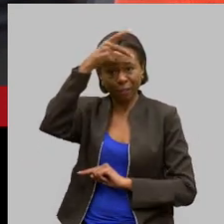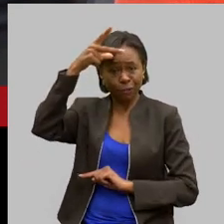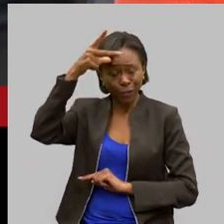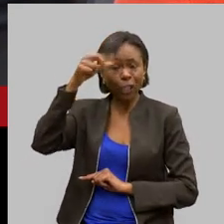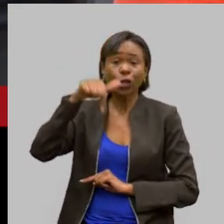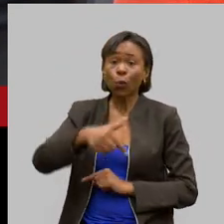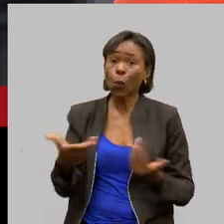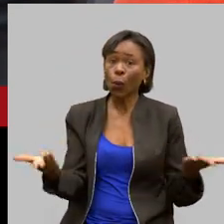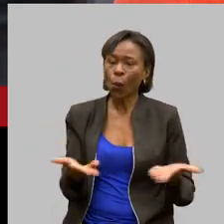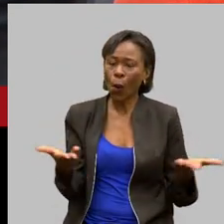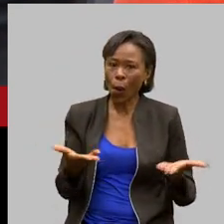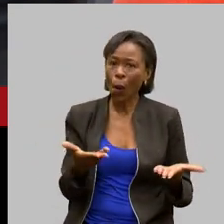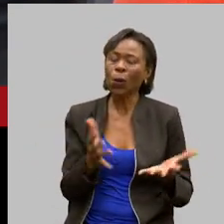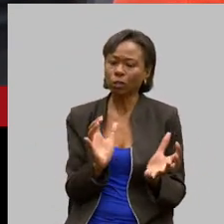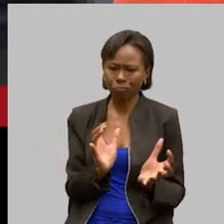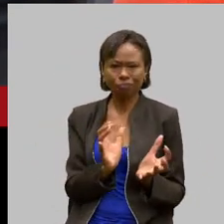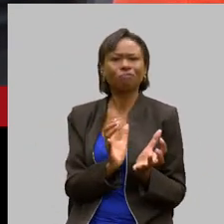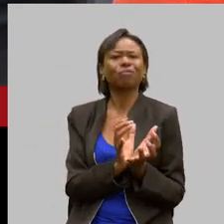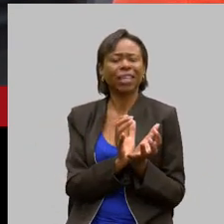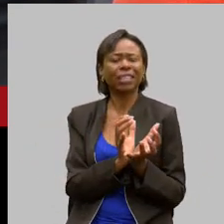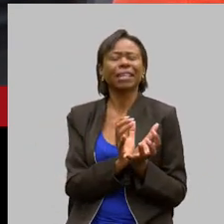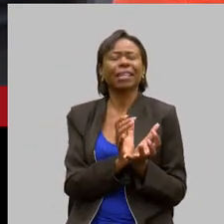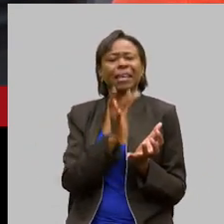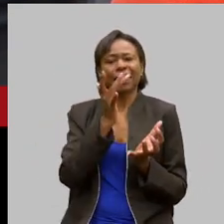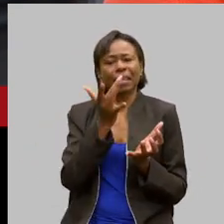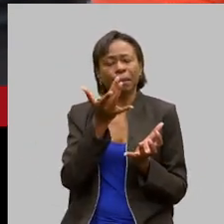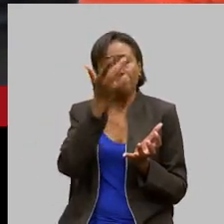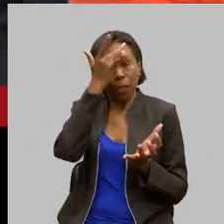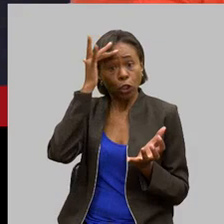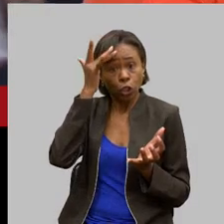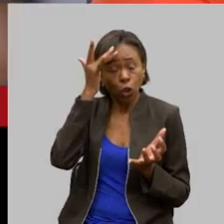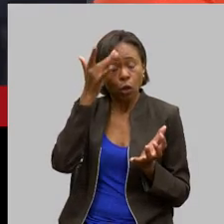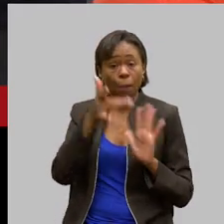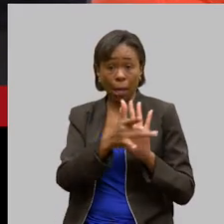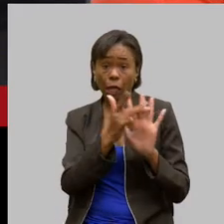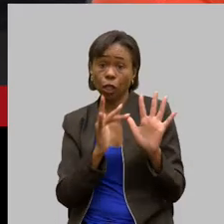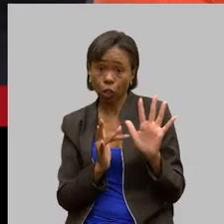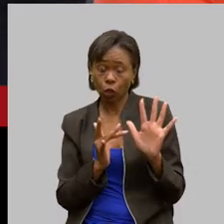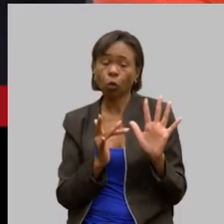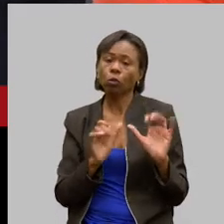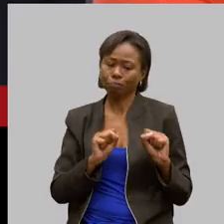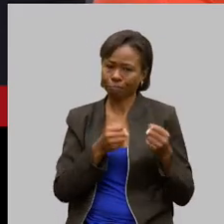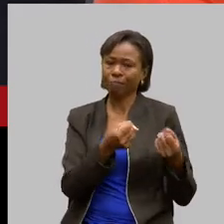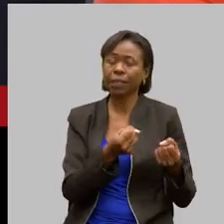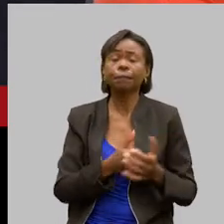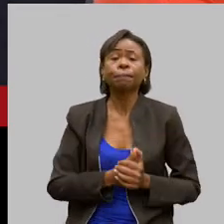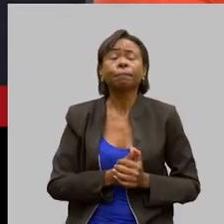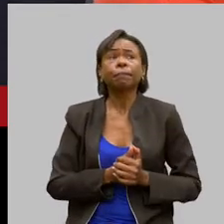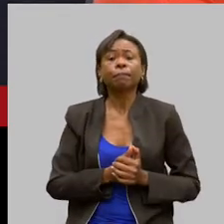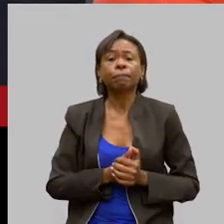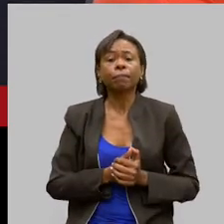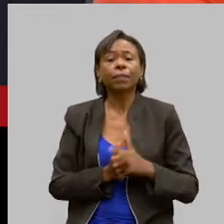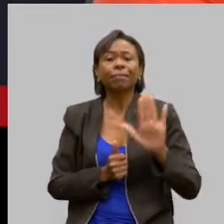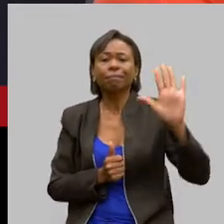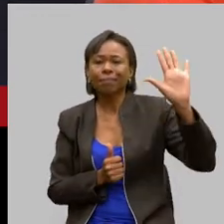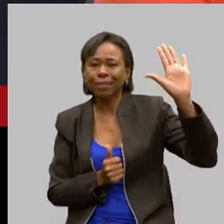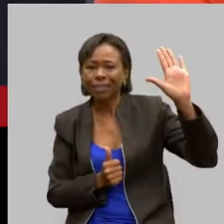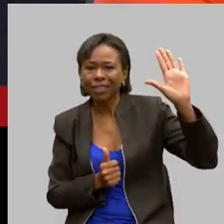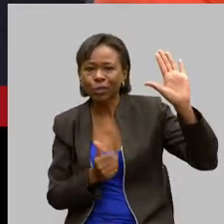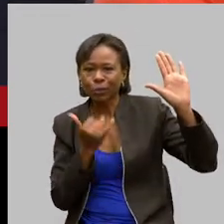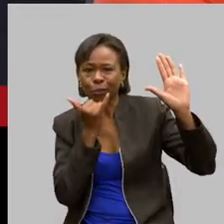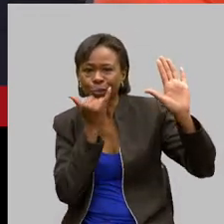comissão de defesa dos direitos da pessoa com deficiência Enfim fazer esse registro mas dizer aqui Maria Clara só um minutinho